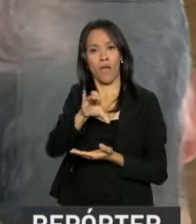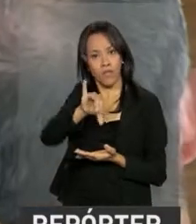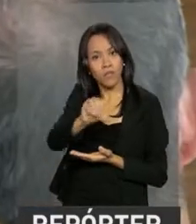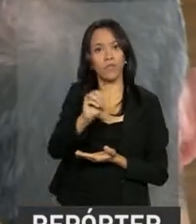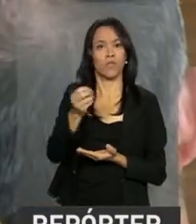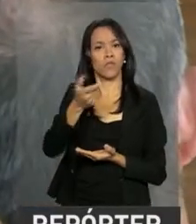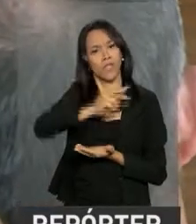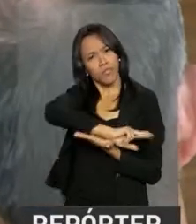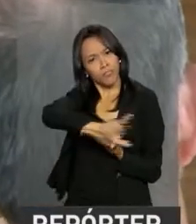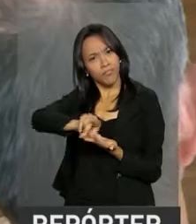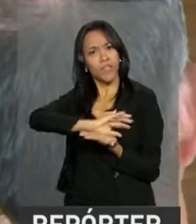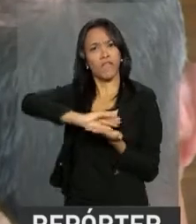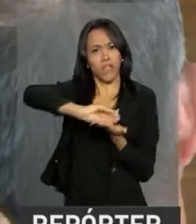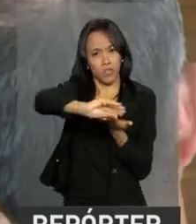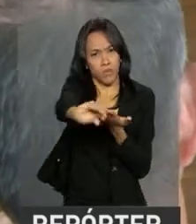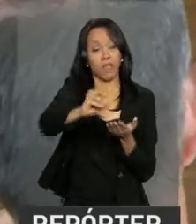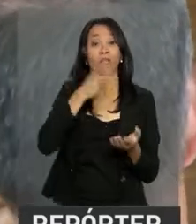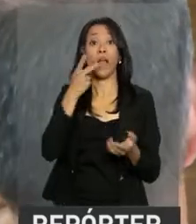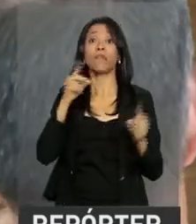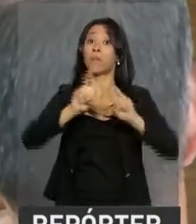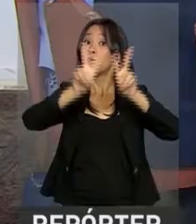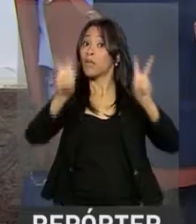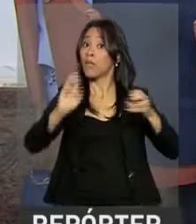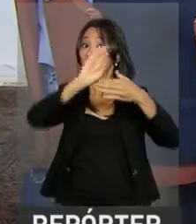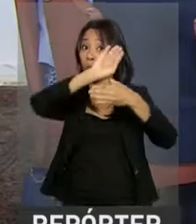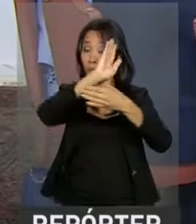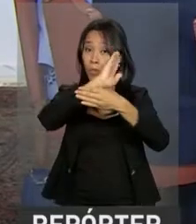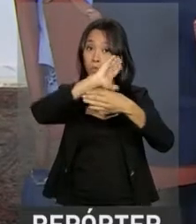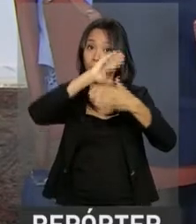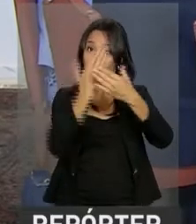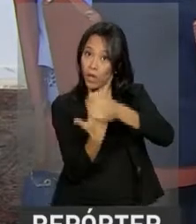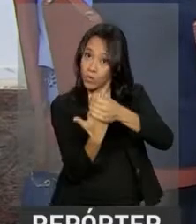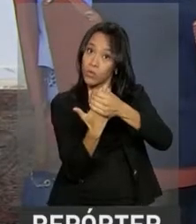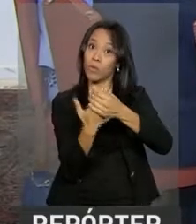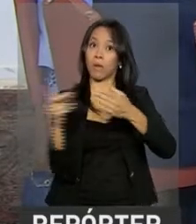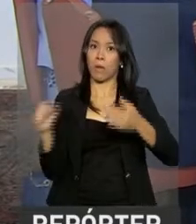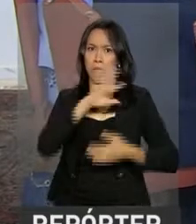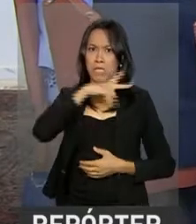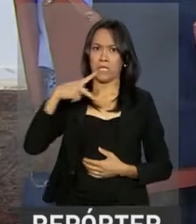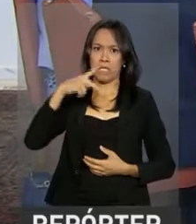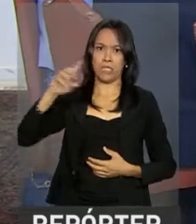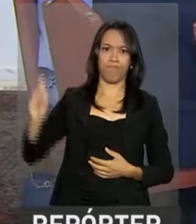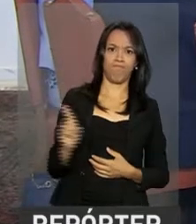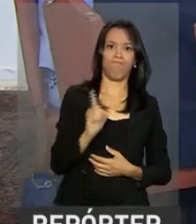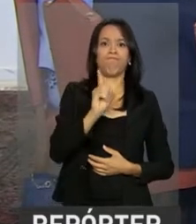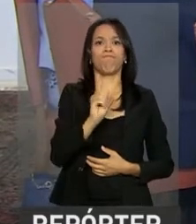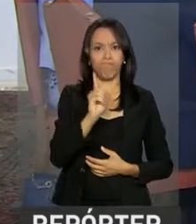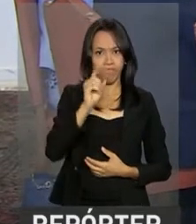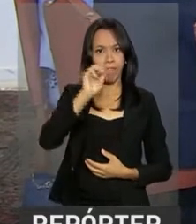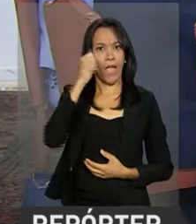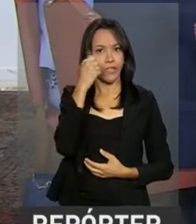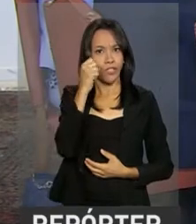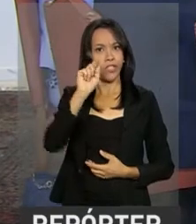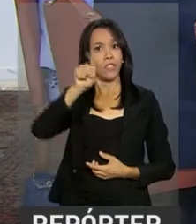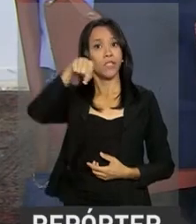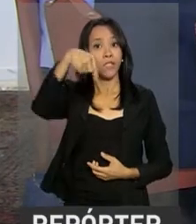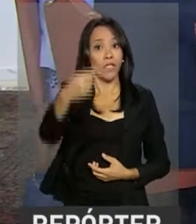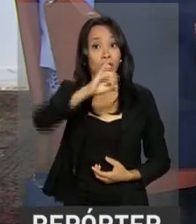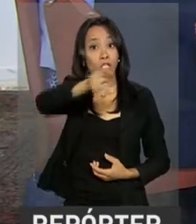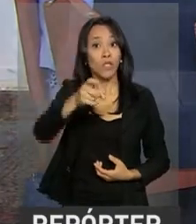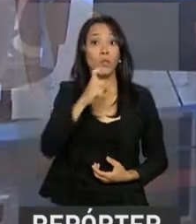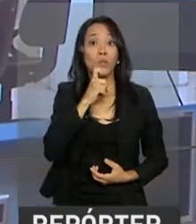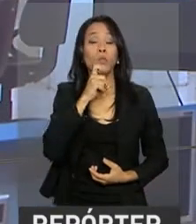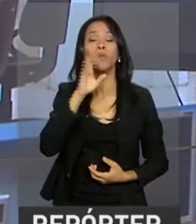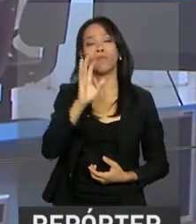falaram sobre o mercosul a argentina assumir a presidência do bloco em janeiro eo brasil em julho do ano que